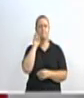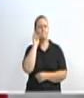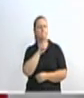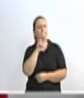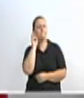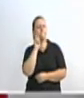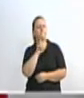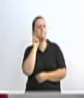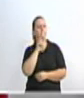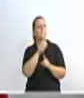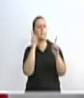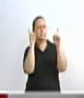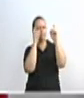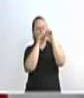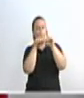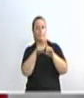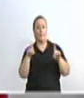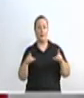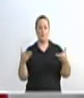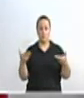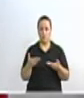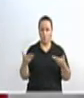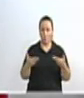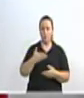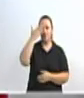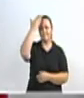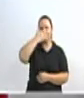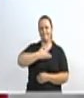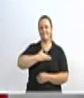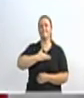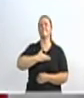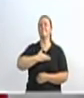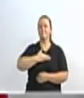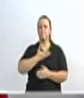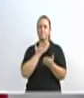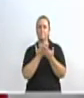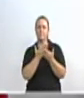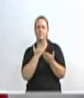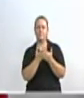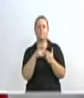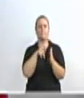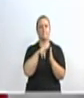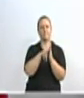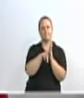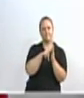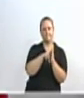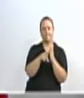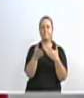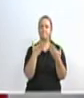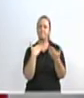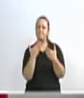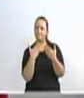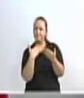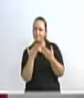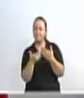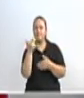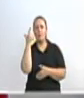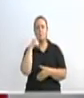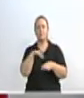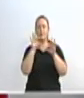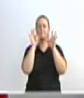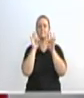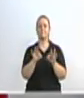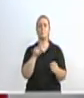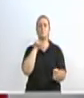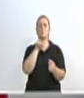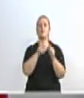dificuldades. Mas, no dia de hoje, foi provado que, com estudo, com conversa, nós vamos chegar longe. Era